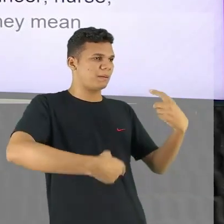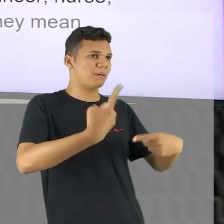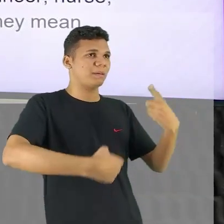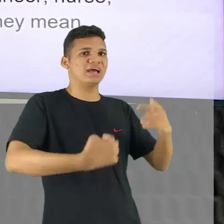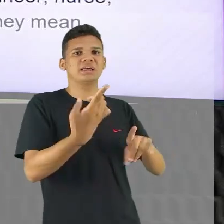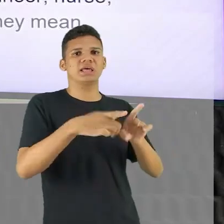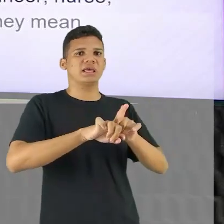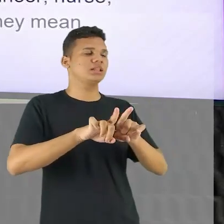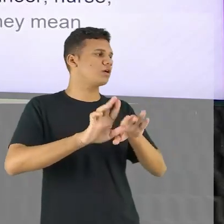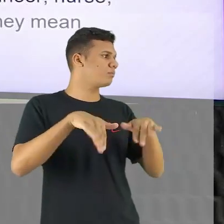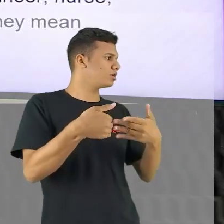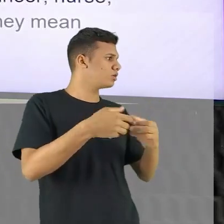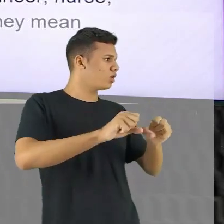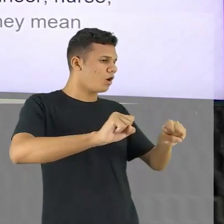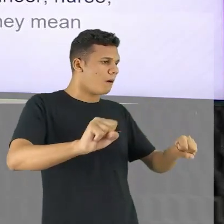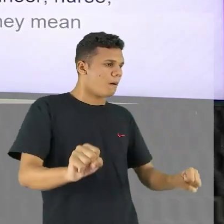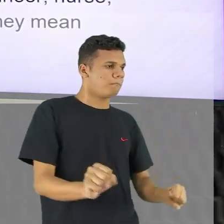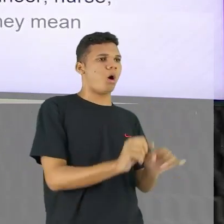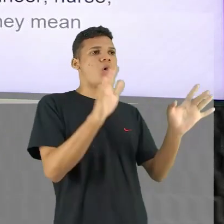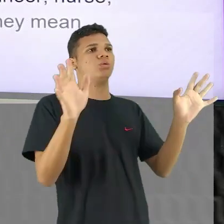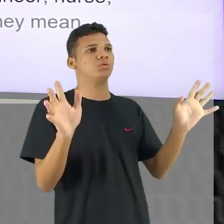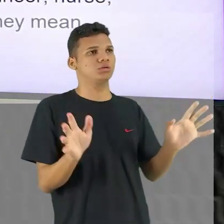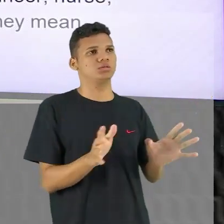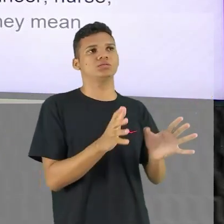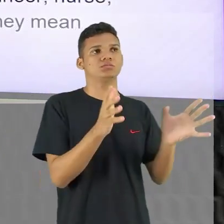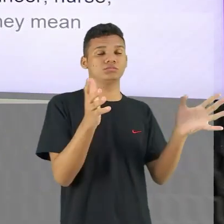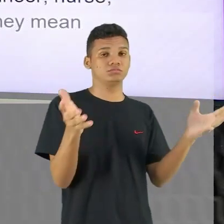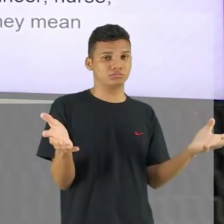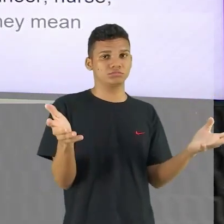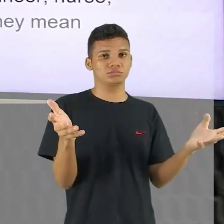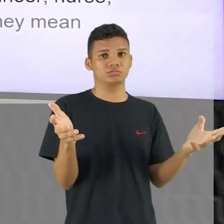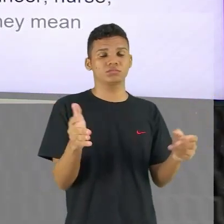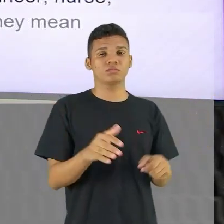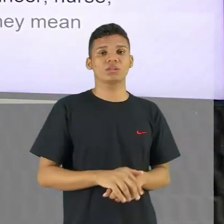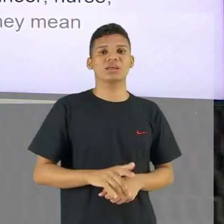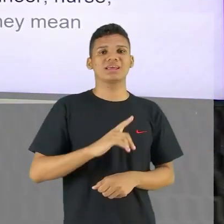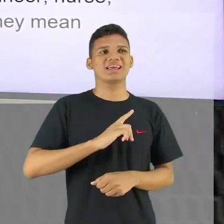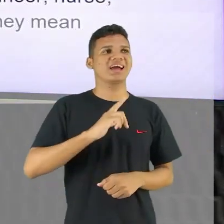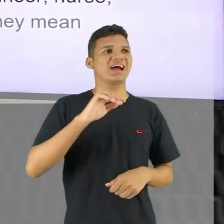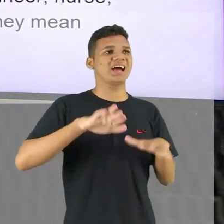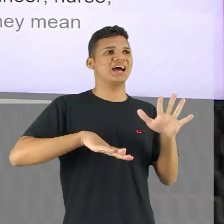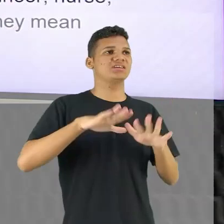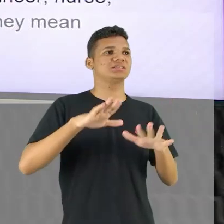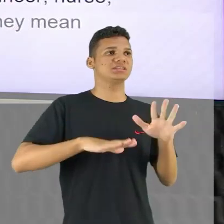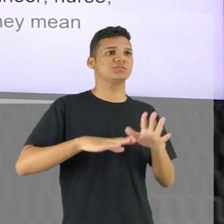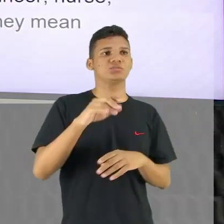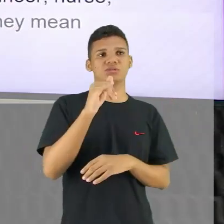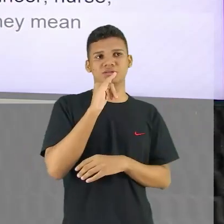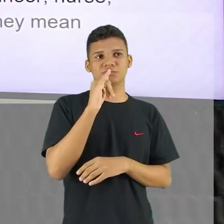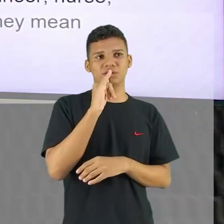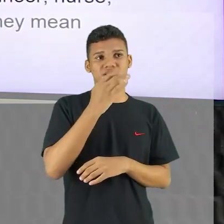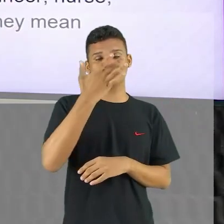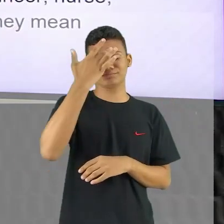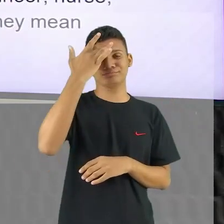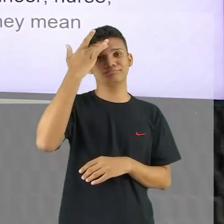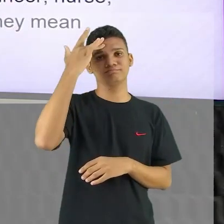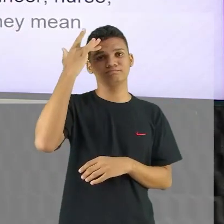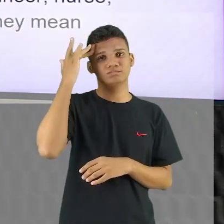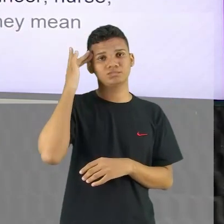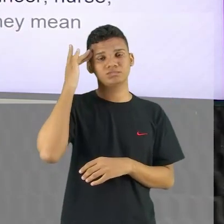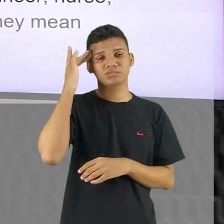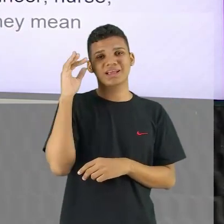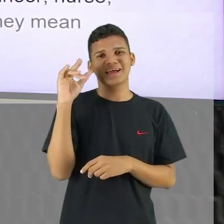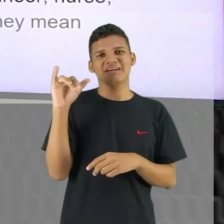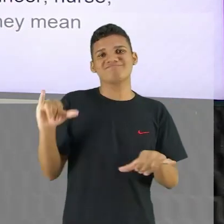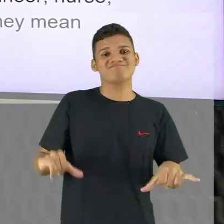uma bomba e essa bomba forma essa nuvem de cogumelos e isso afeta a